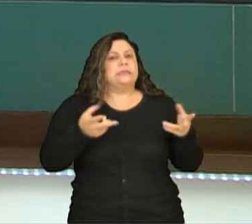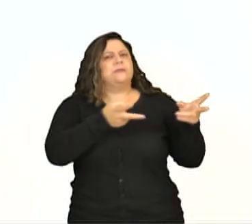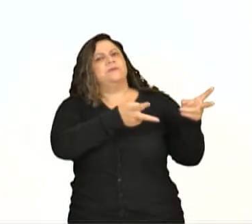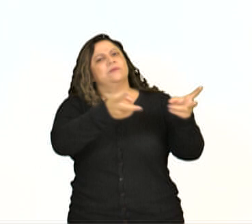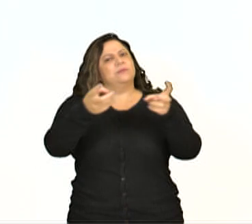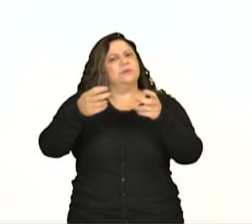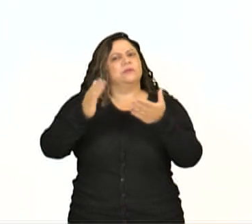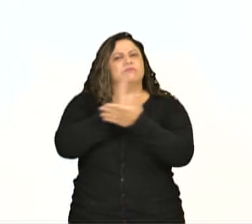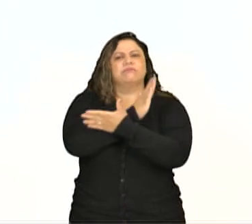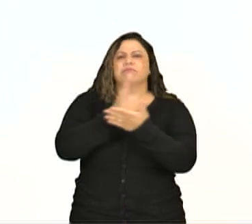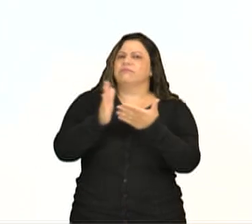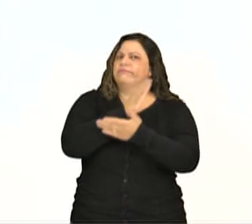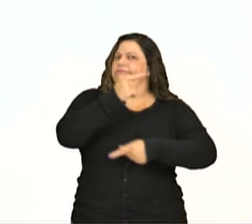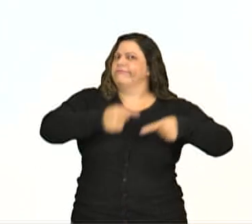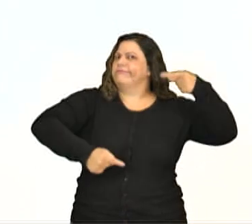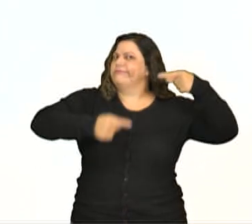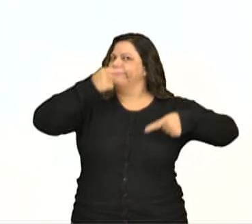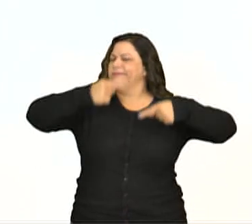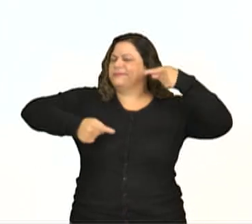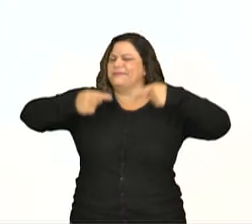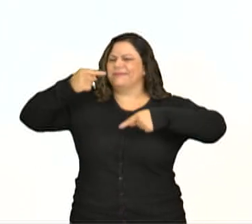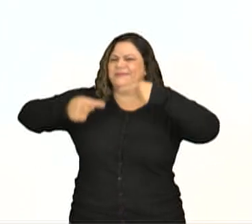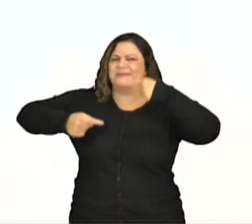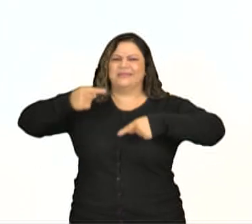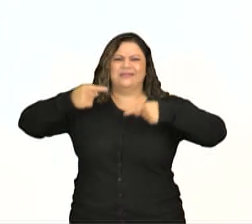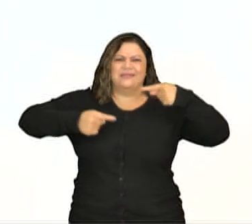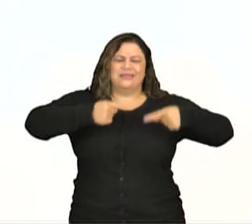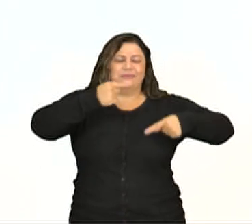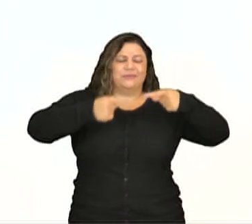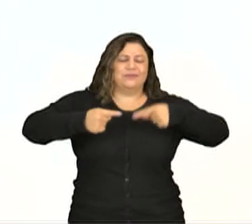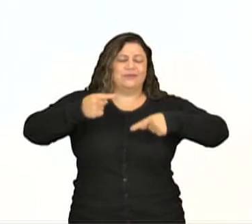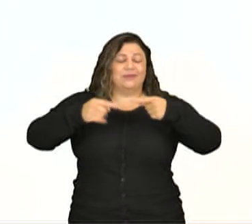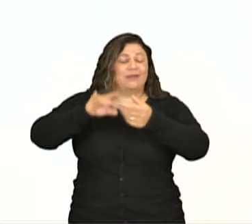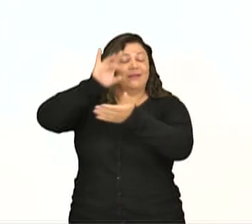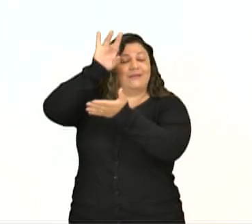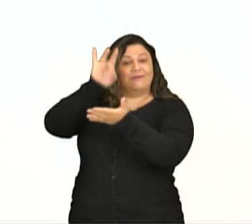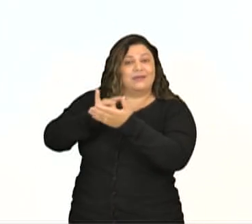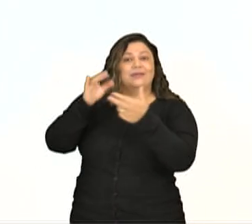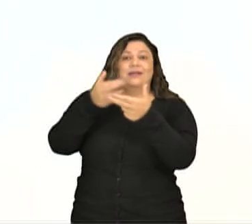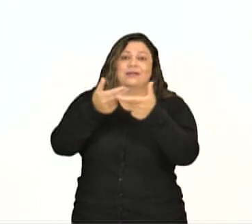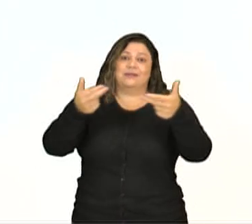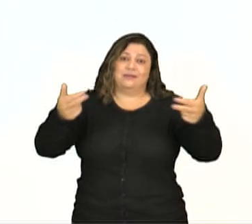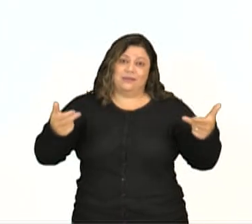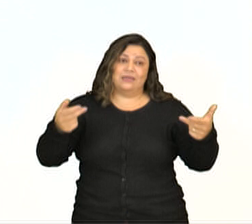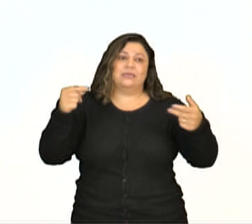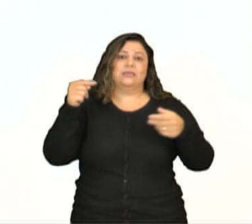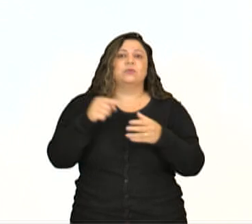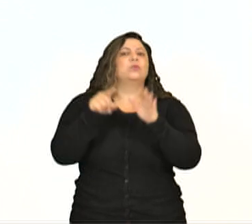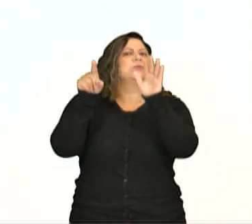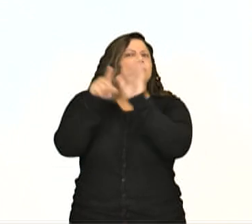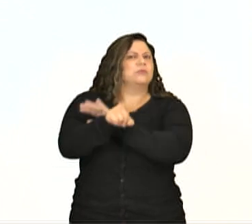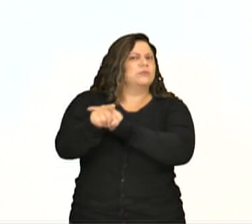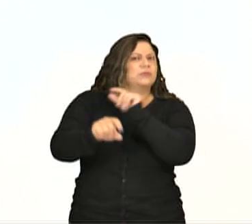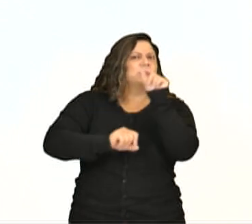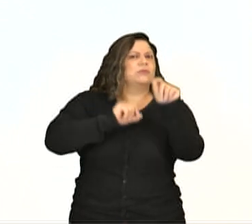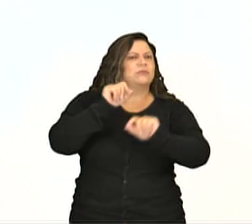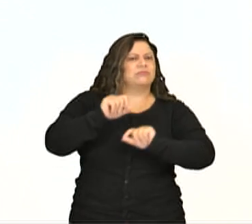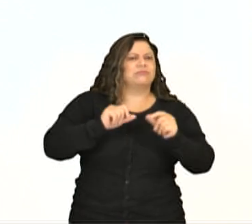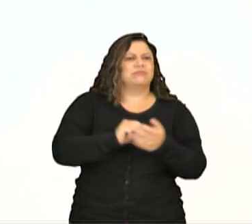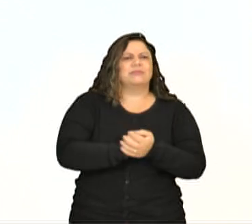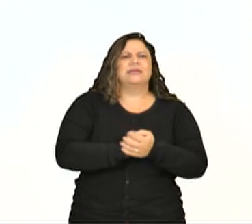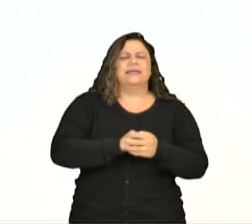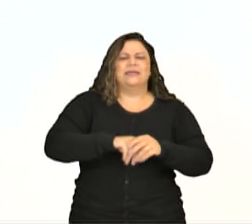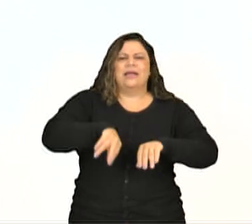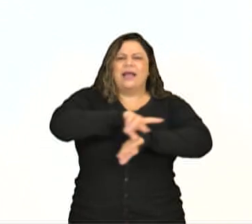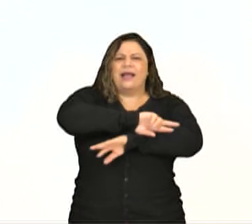perceber algumas polêmicas em relação ao critério de verdade das coisas e tudo mais. E aí vem uma pergunta. Gêneros e